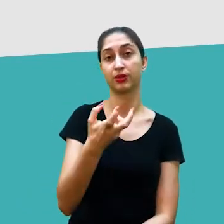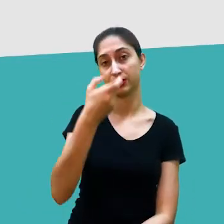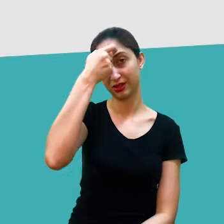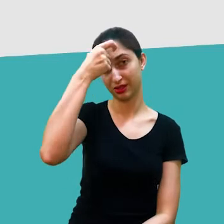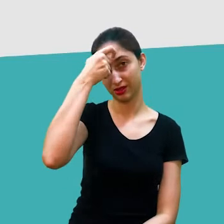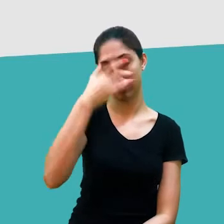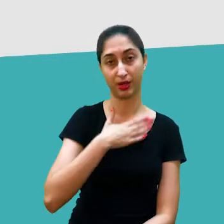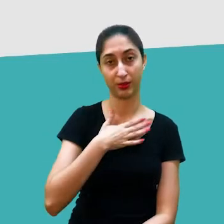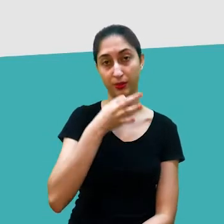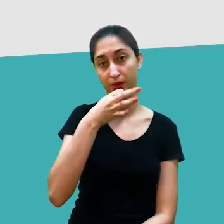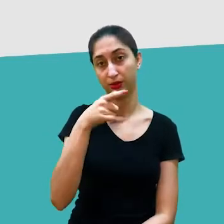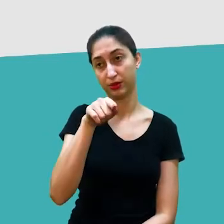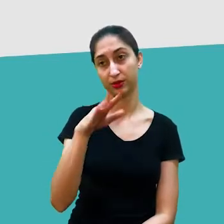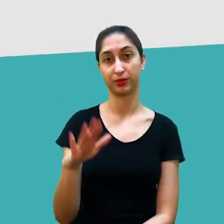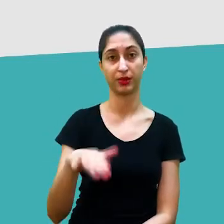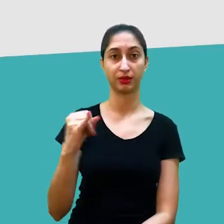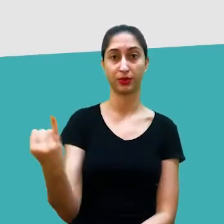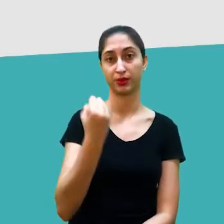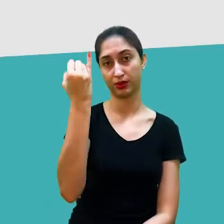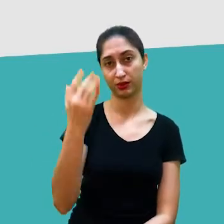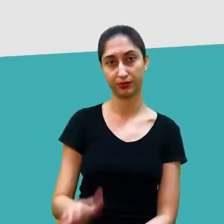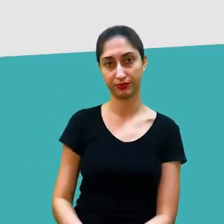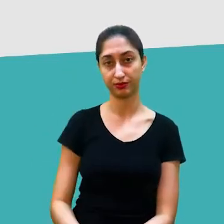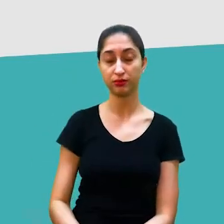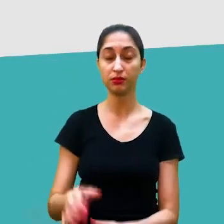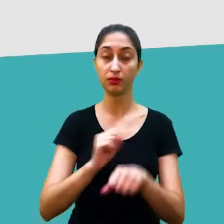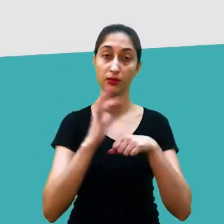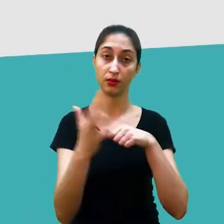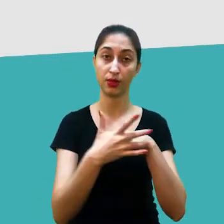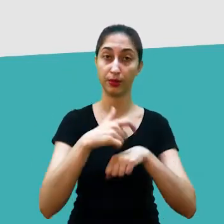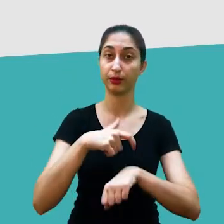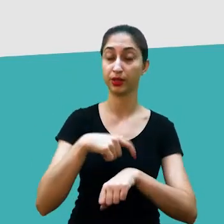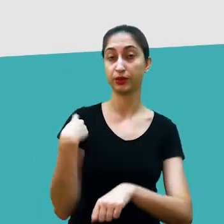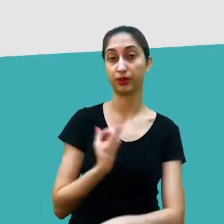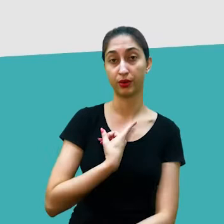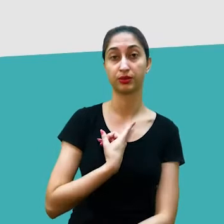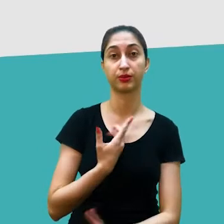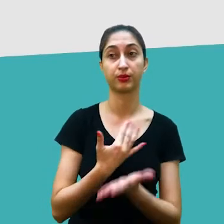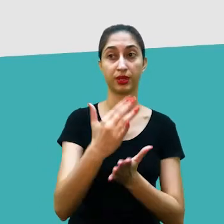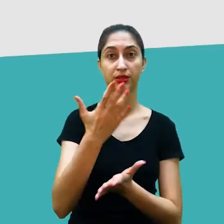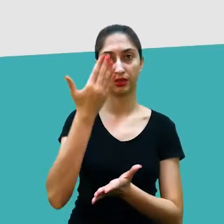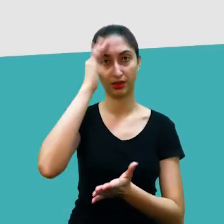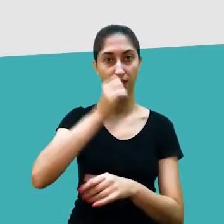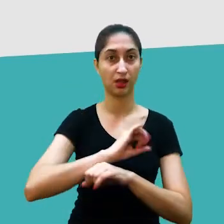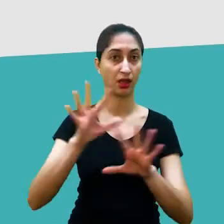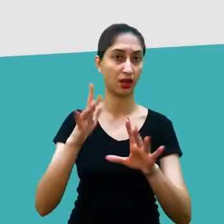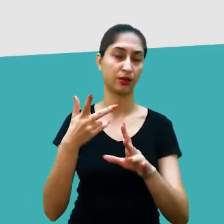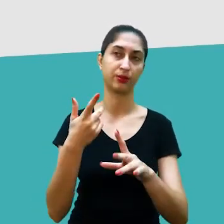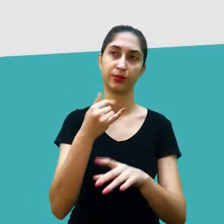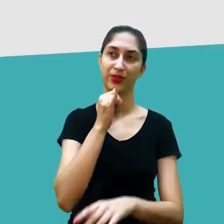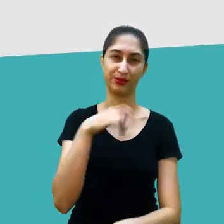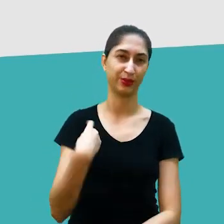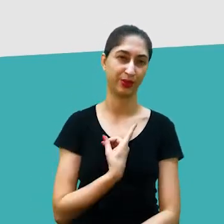que esse é um dos grandes fatores mais importantes. A pandemia, ela fez com que a gente tivesse uma noção clara. Para a gente da